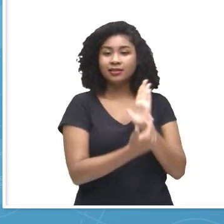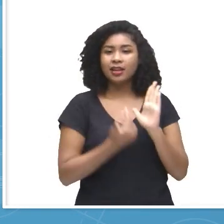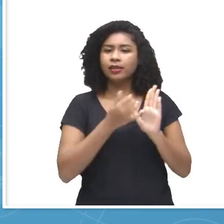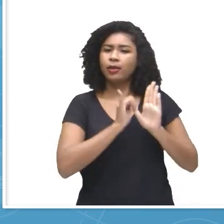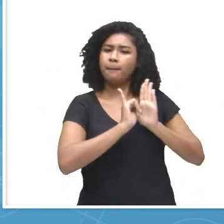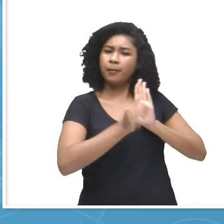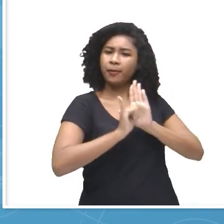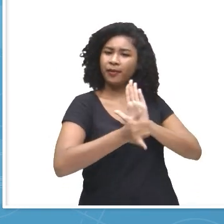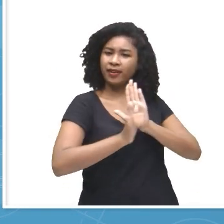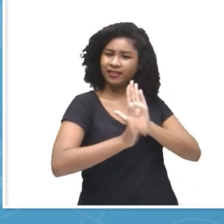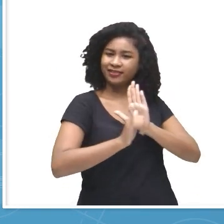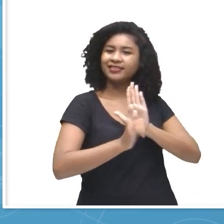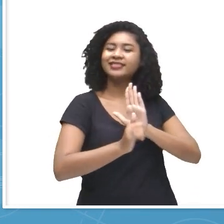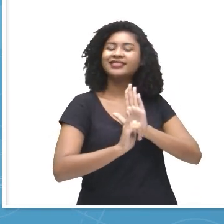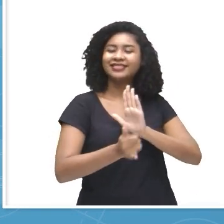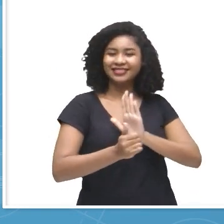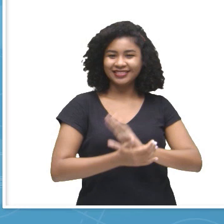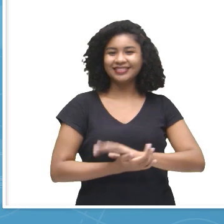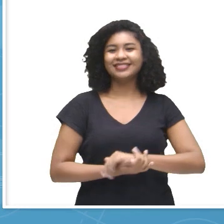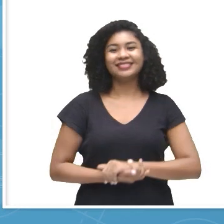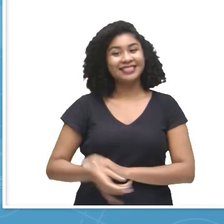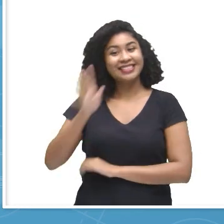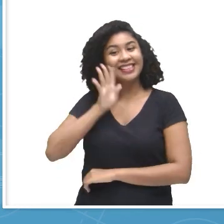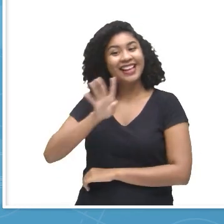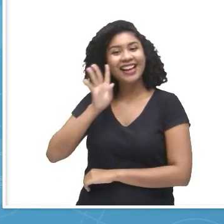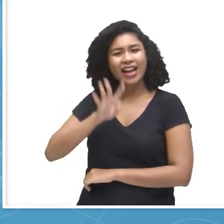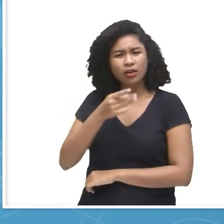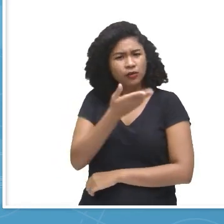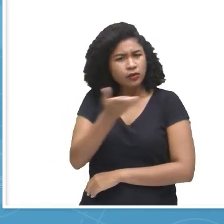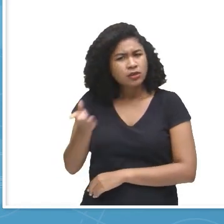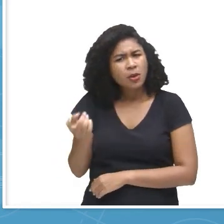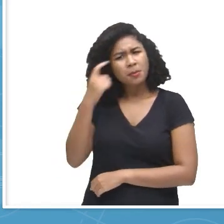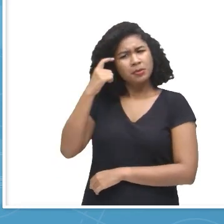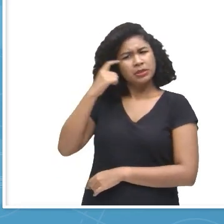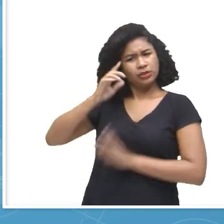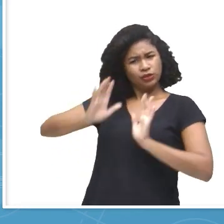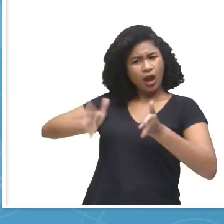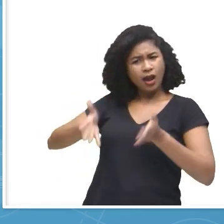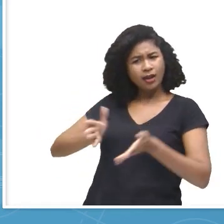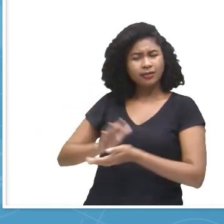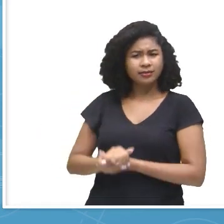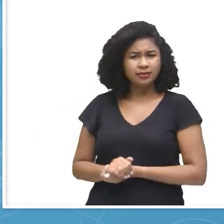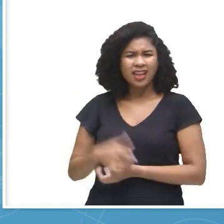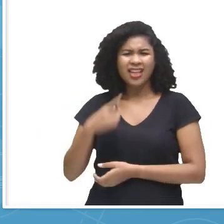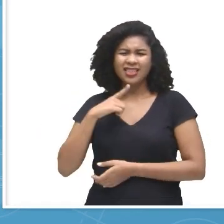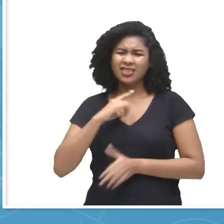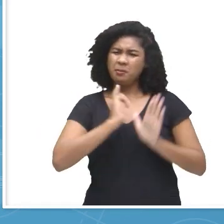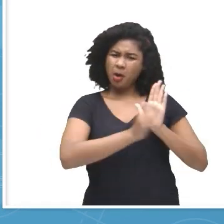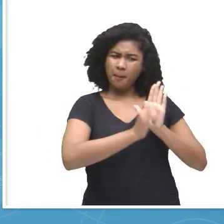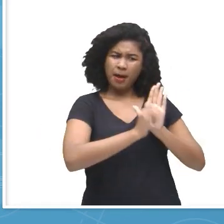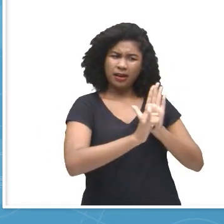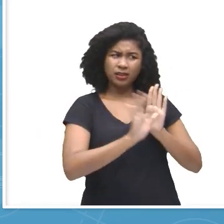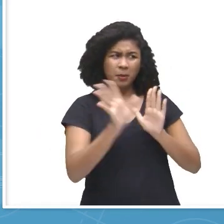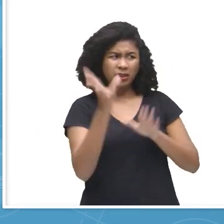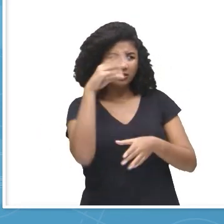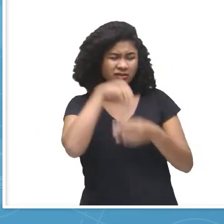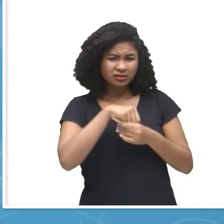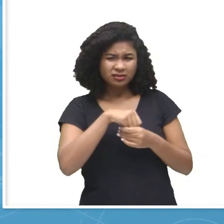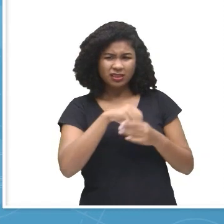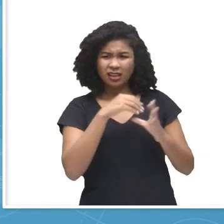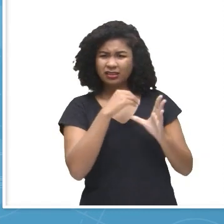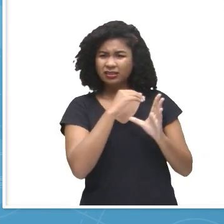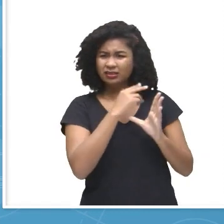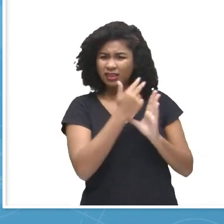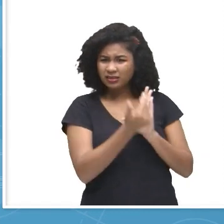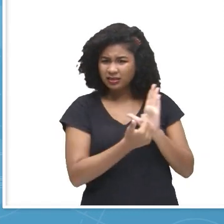na propaganda. Olha que legal, vocês já pararam para pensar? Mas tem propaganda, mas tem desenho na propaganda?